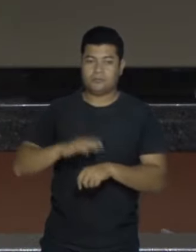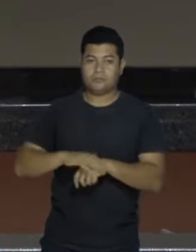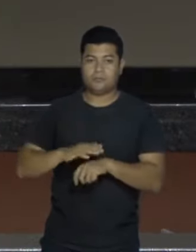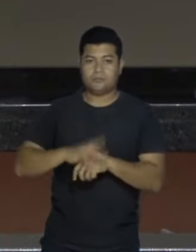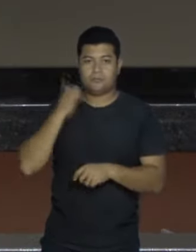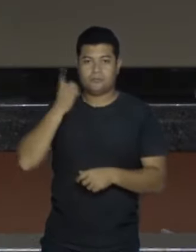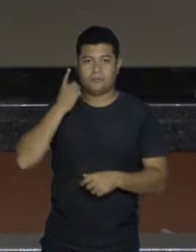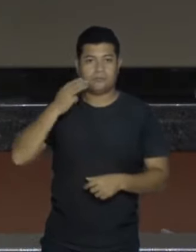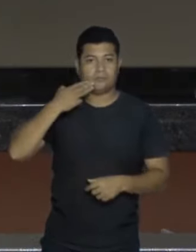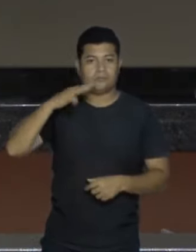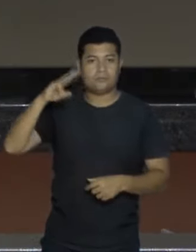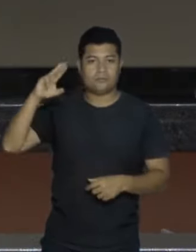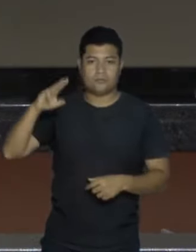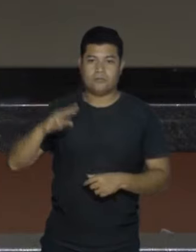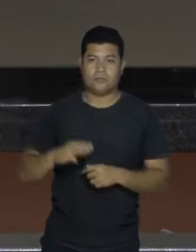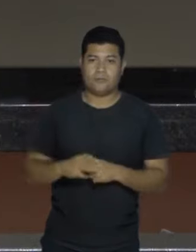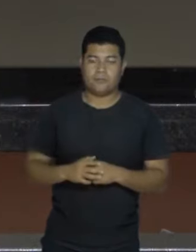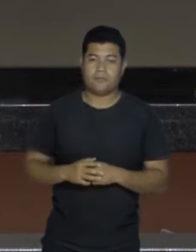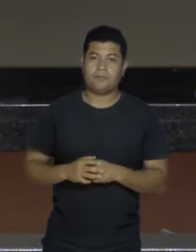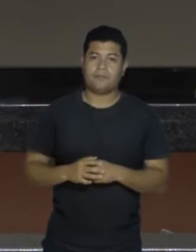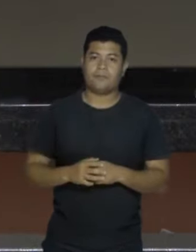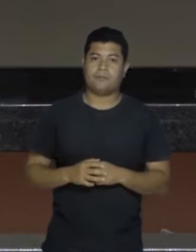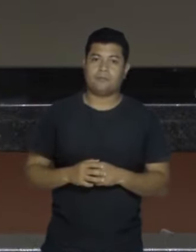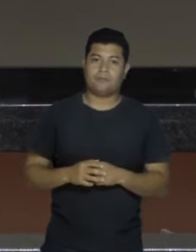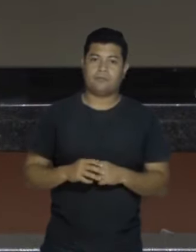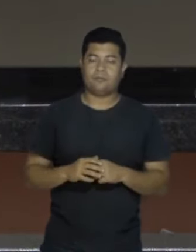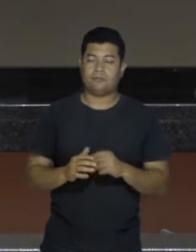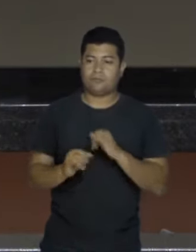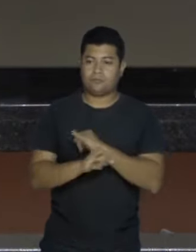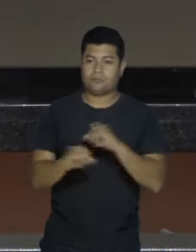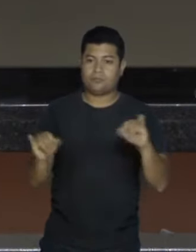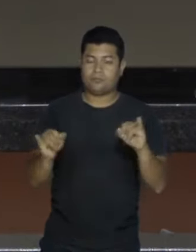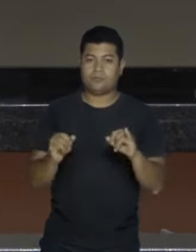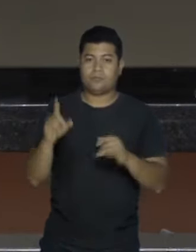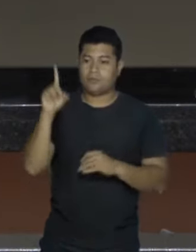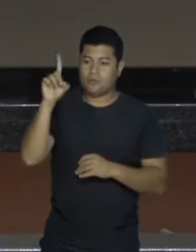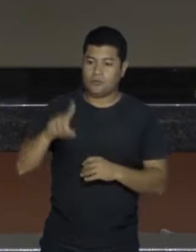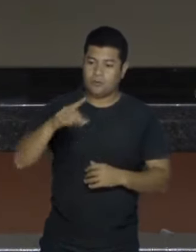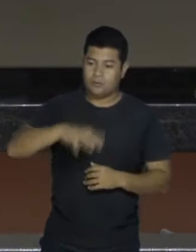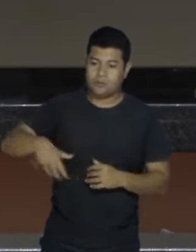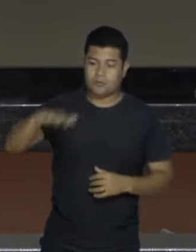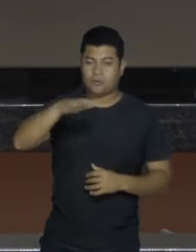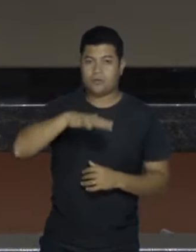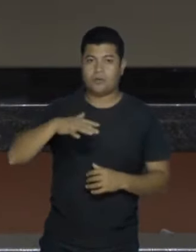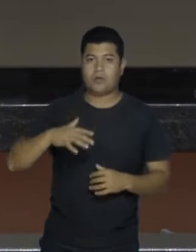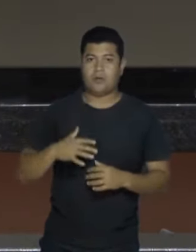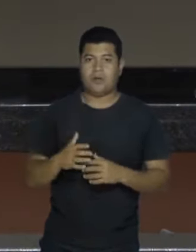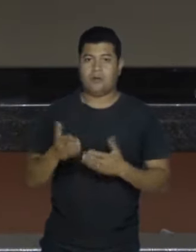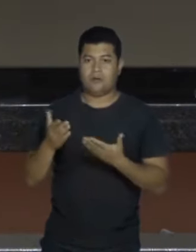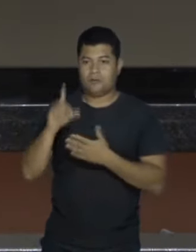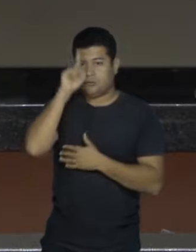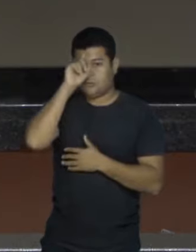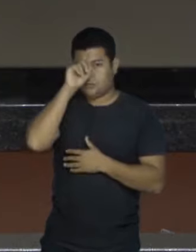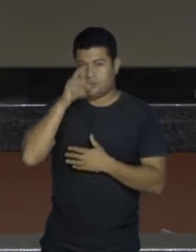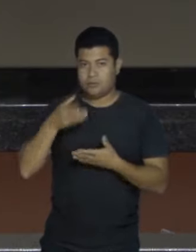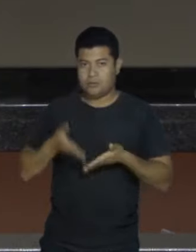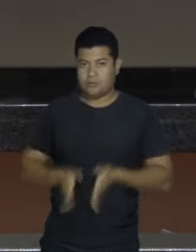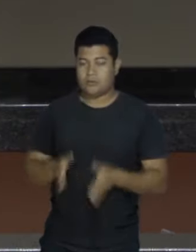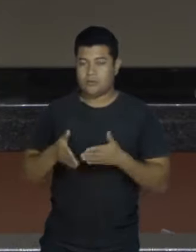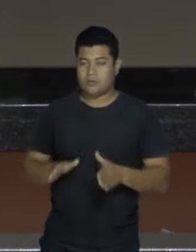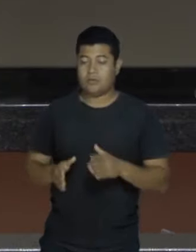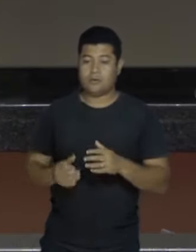manifestando aplausos ao diretor-geral da Maternidade Darcy Vargas Marcos Rafael janela pela passagem do aniversário de fundação da